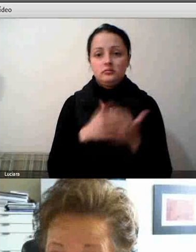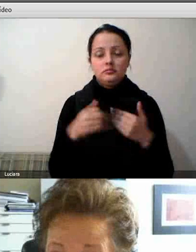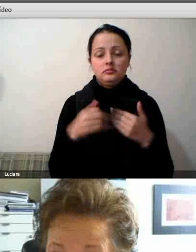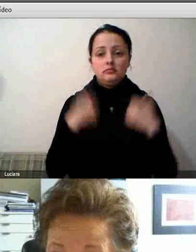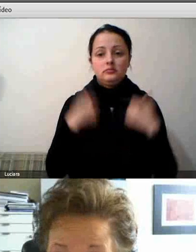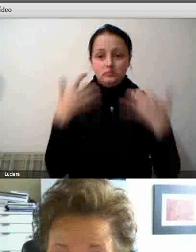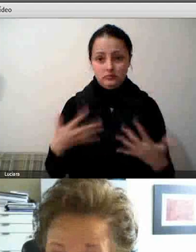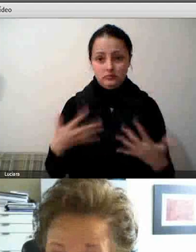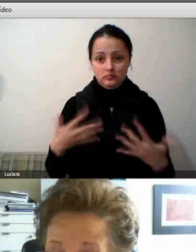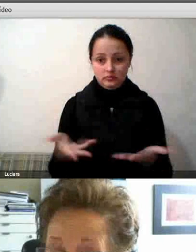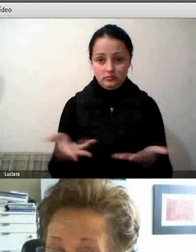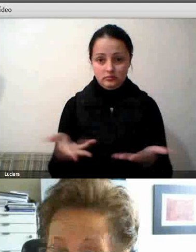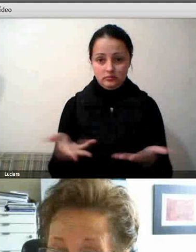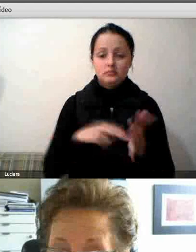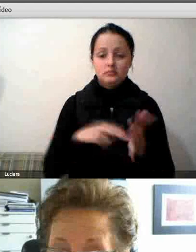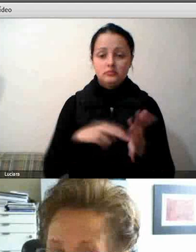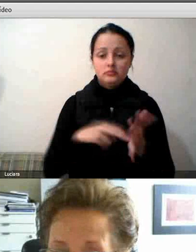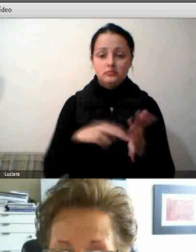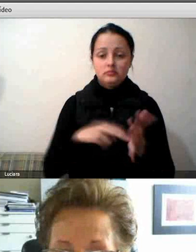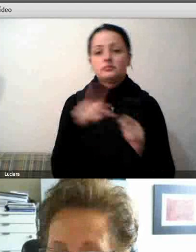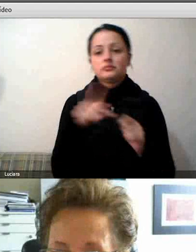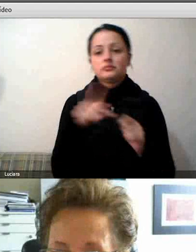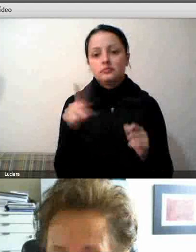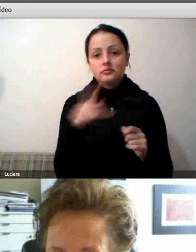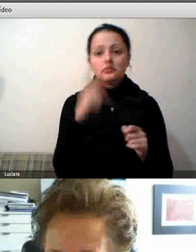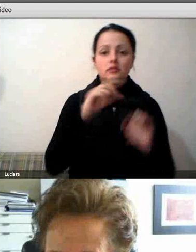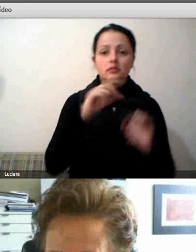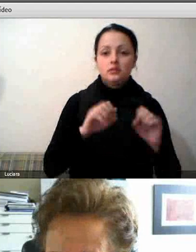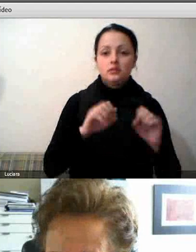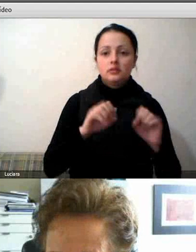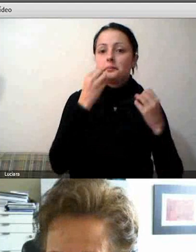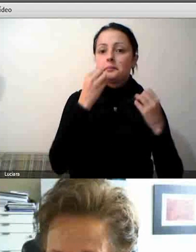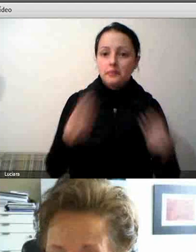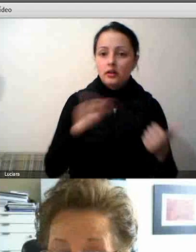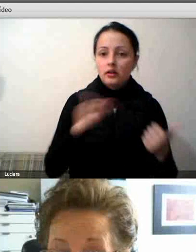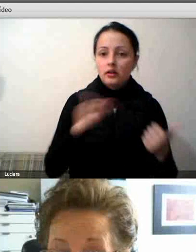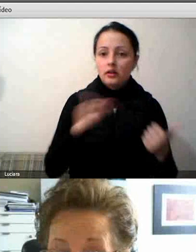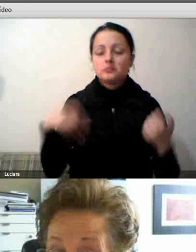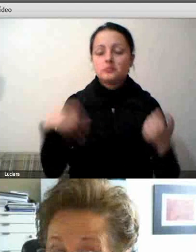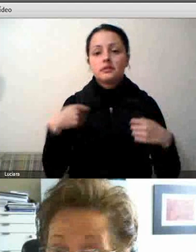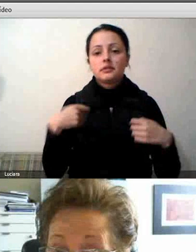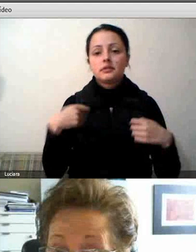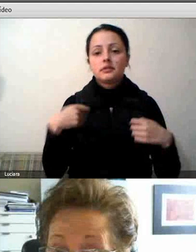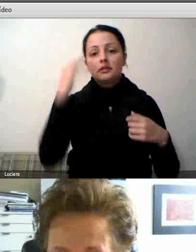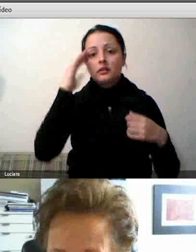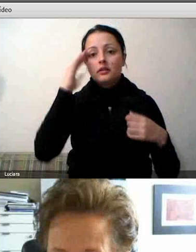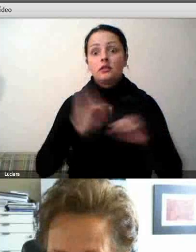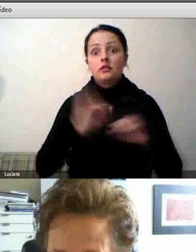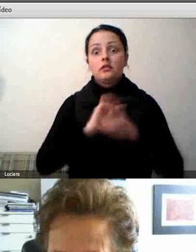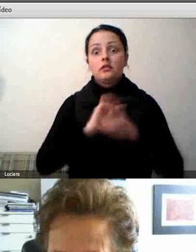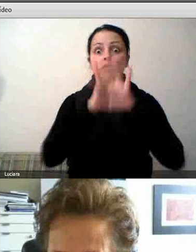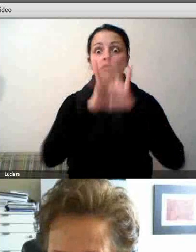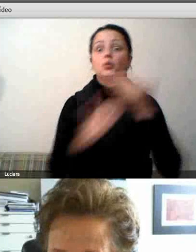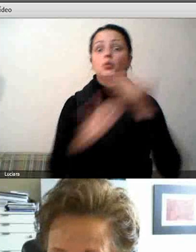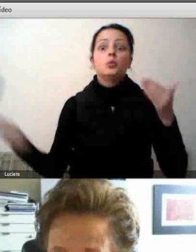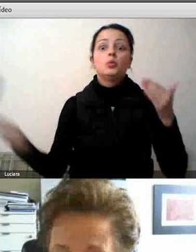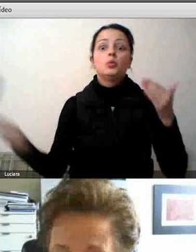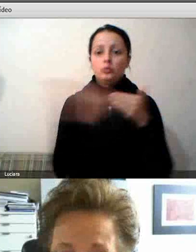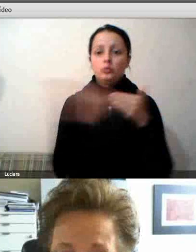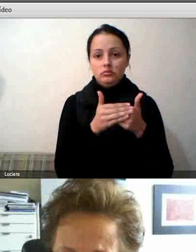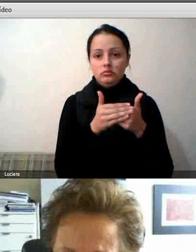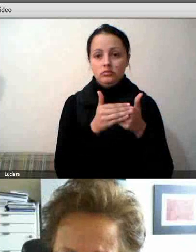aprender, se ele não conhece como é que o cérebro do aluno funciona? Como vai atender o processo de aprendizagem?